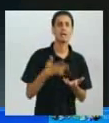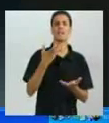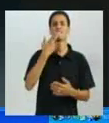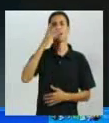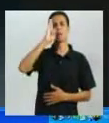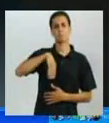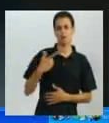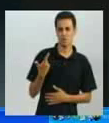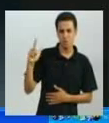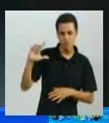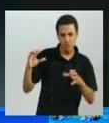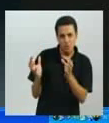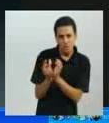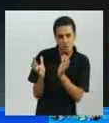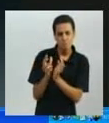dos outros partidos.